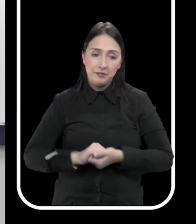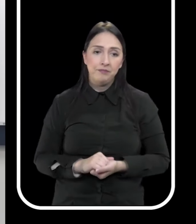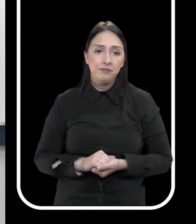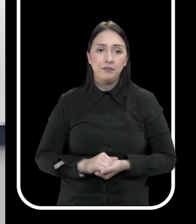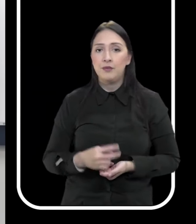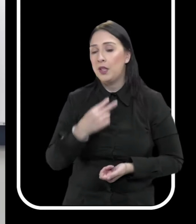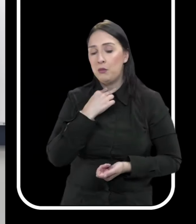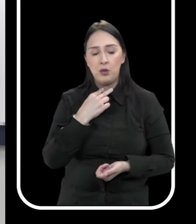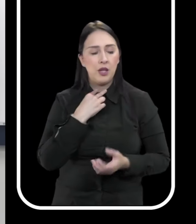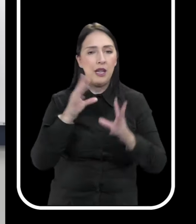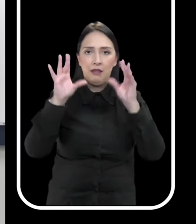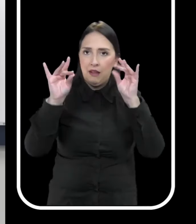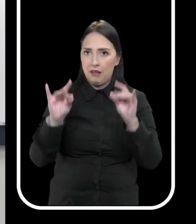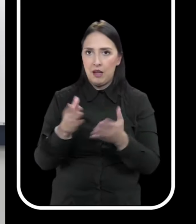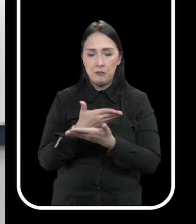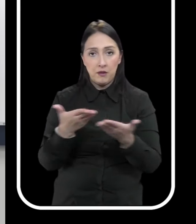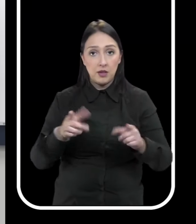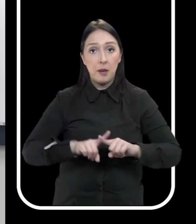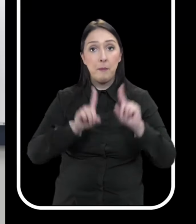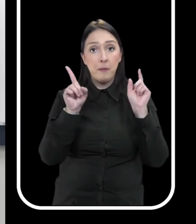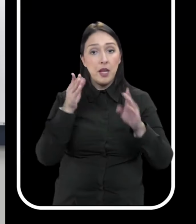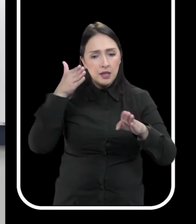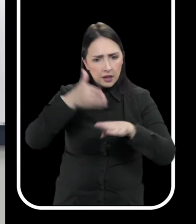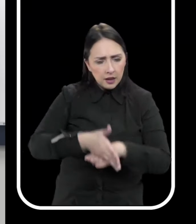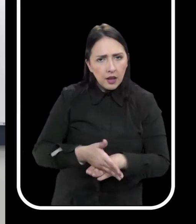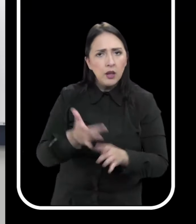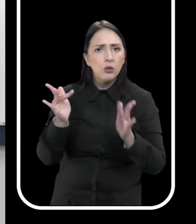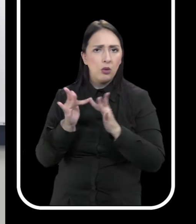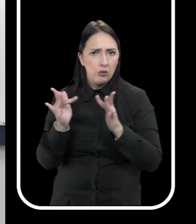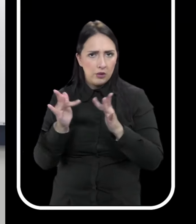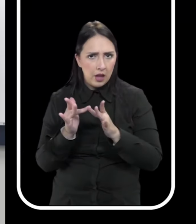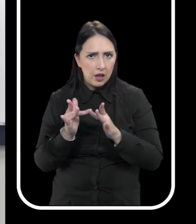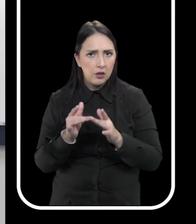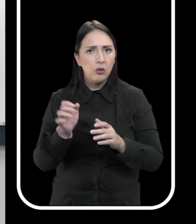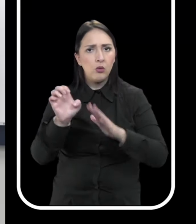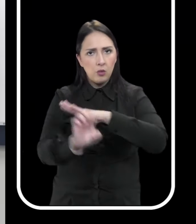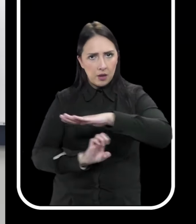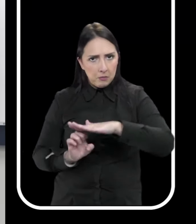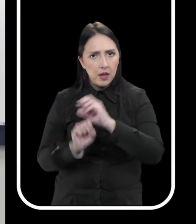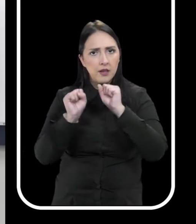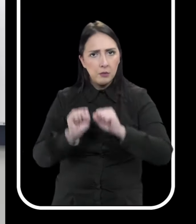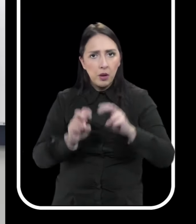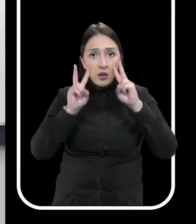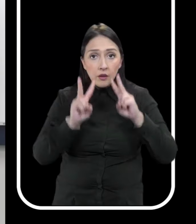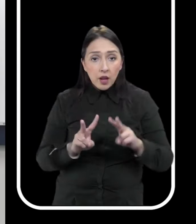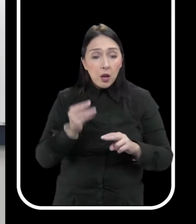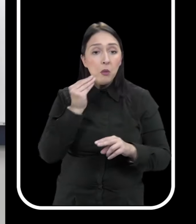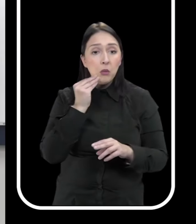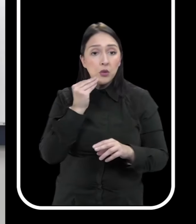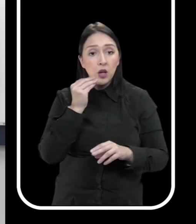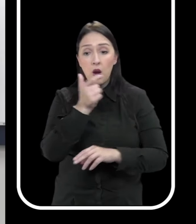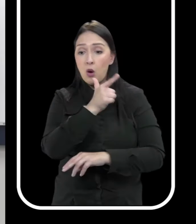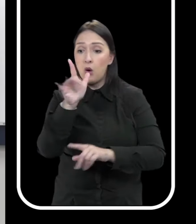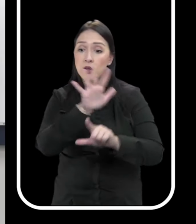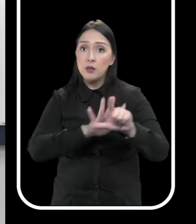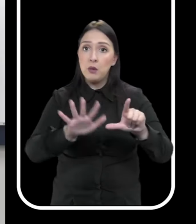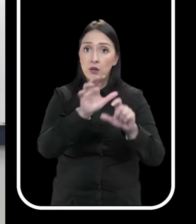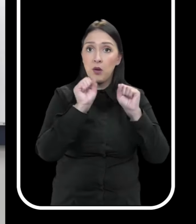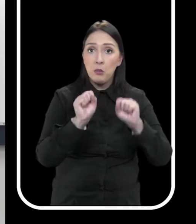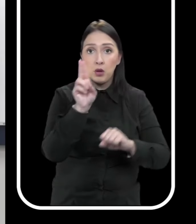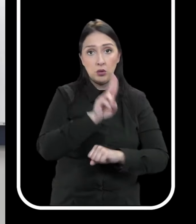que funciona, não poderia dar detalhes para vocês. Mas entrando em contato com a Flexim, vocês poderiam ver a possibilidade de